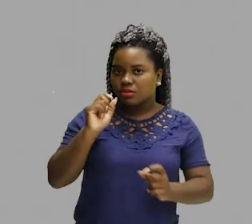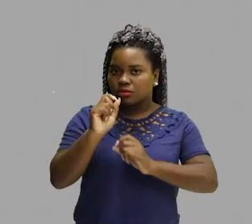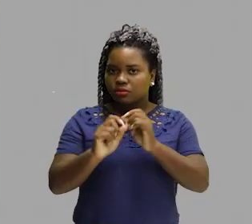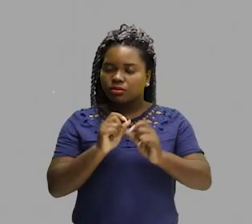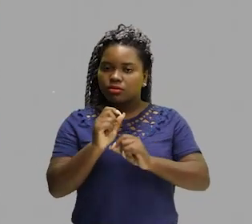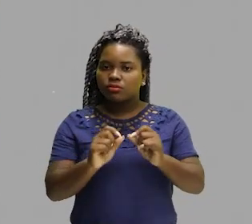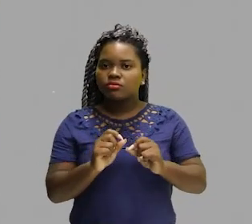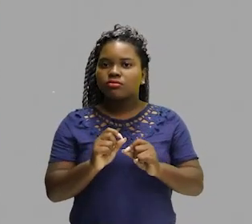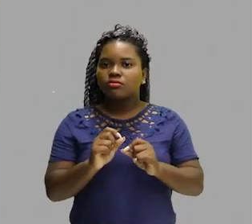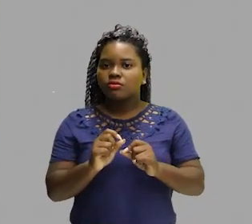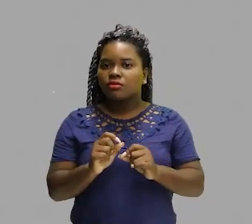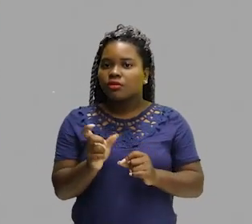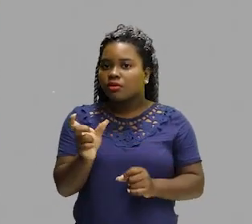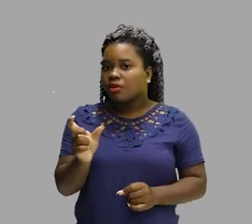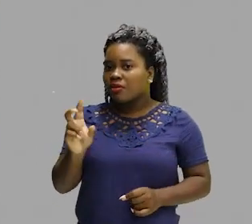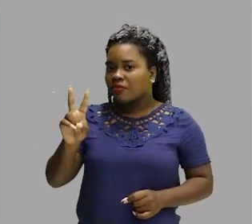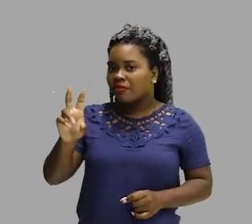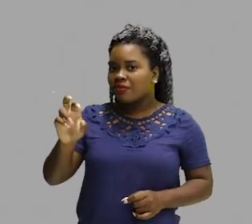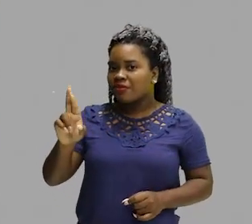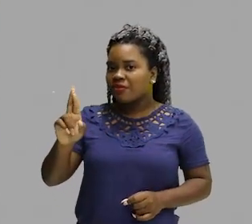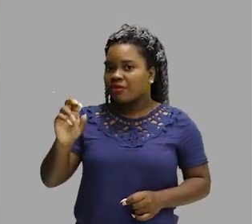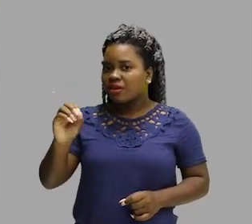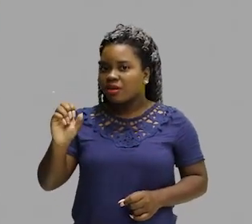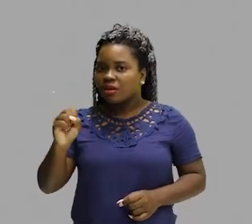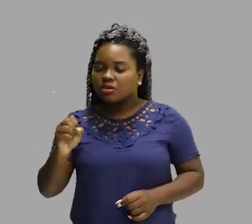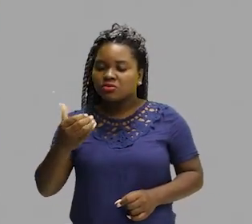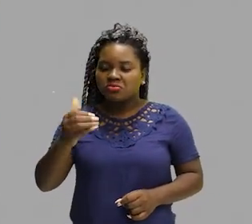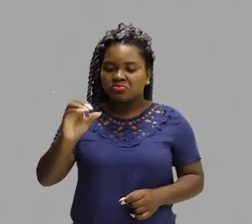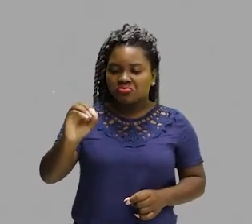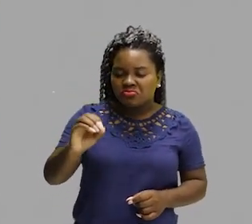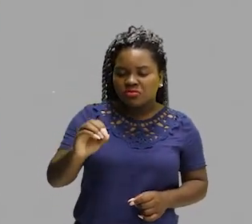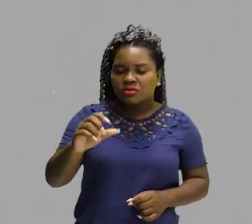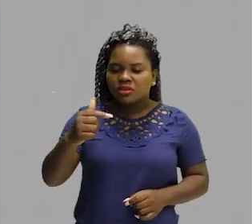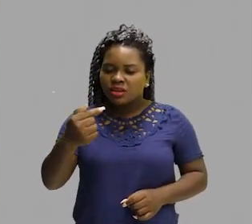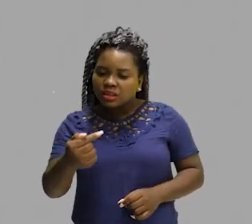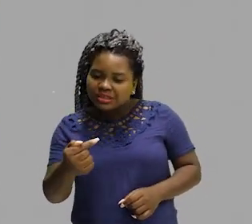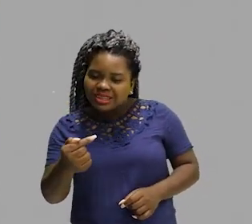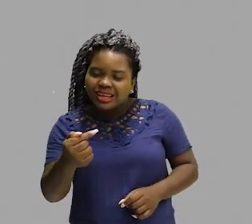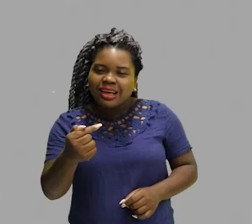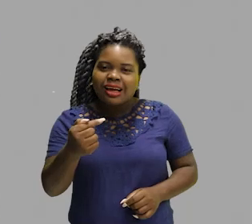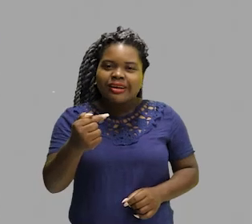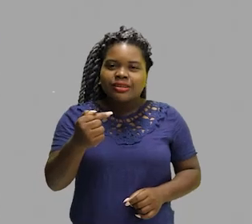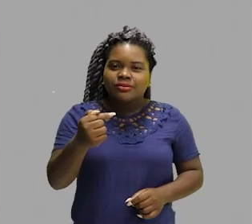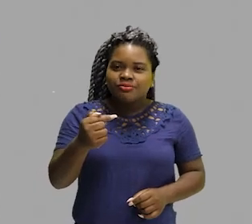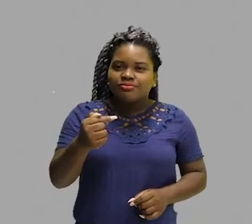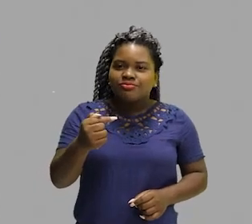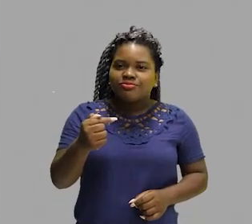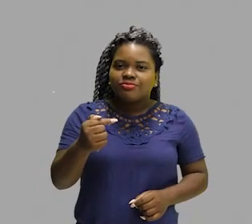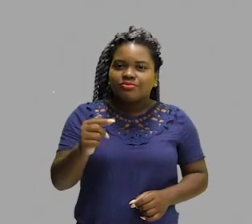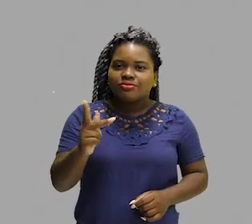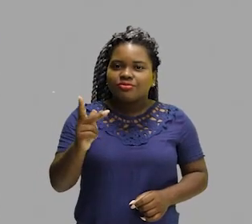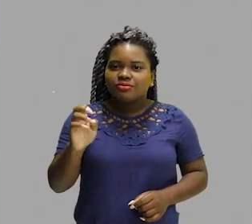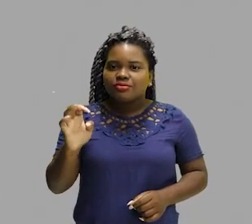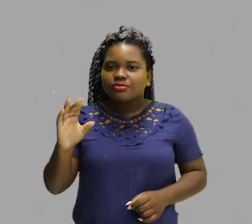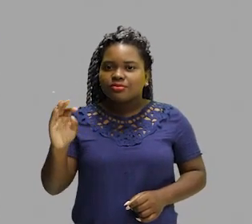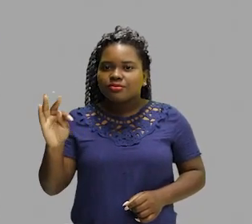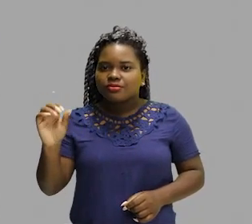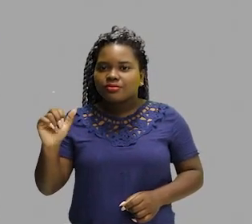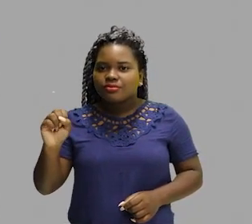é um verso decassílabo. Se tem 7 sílabas, é heptassílabo. Se